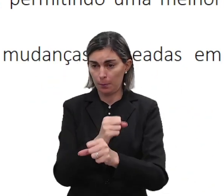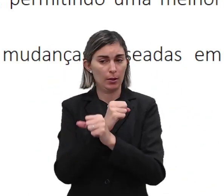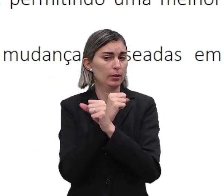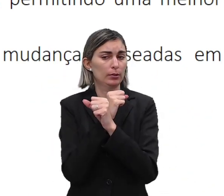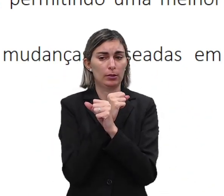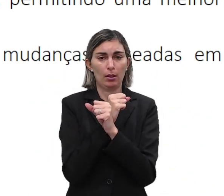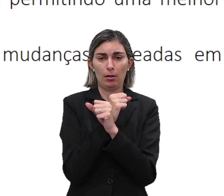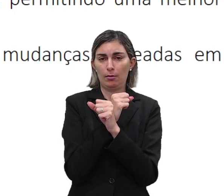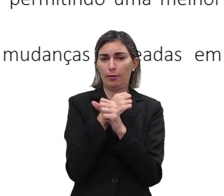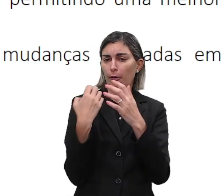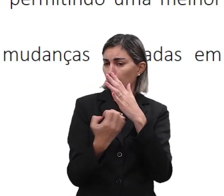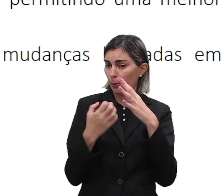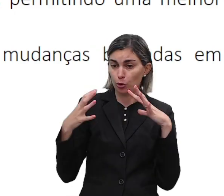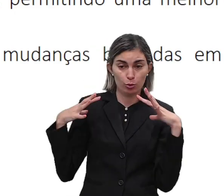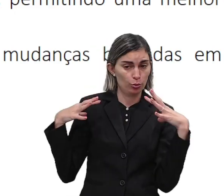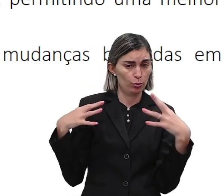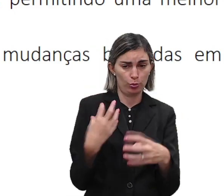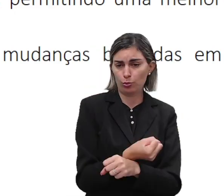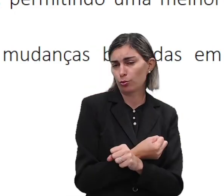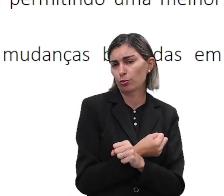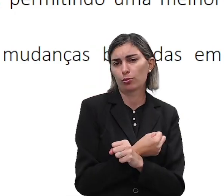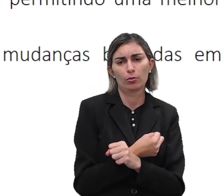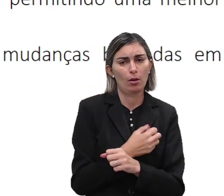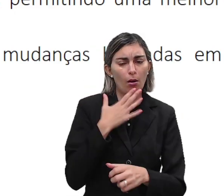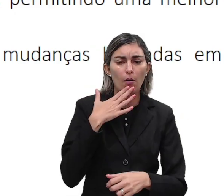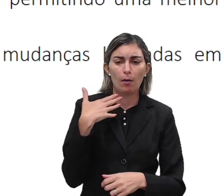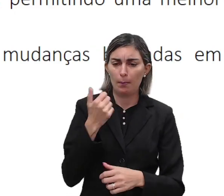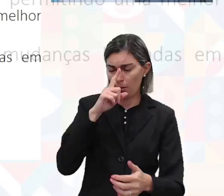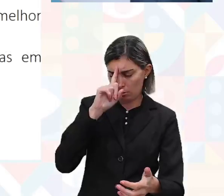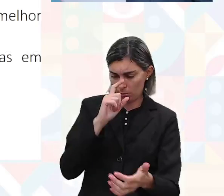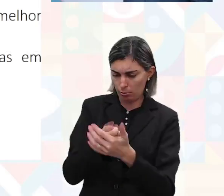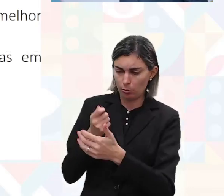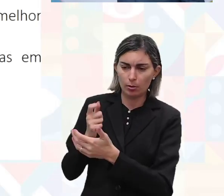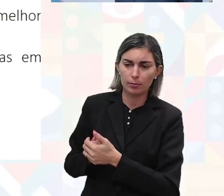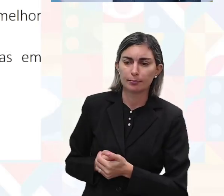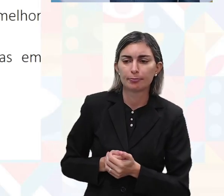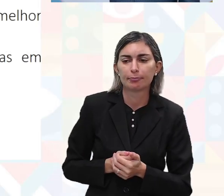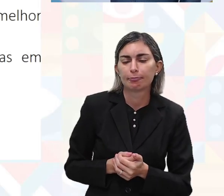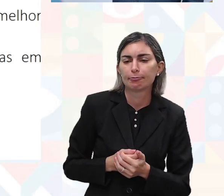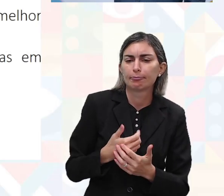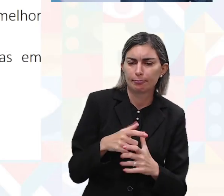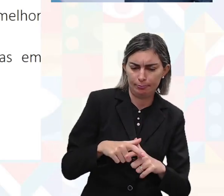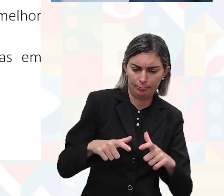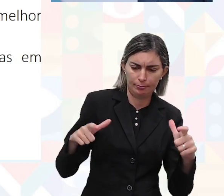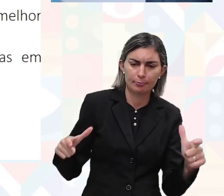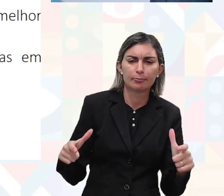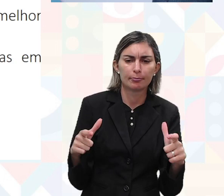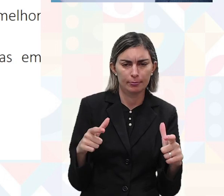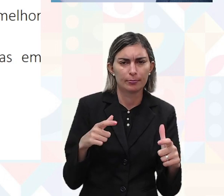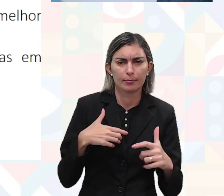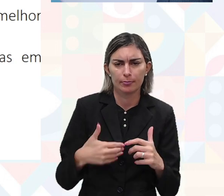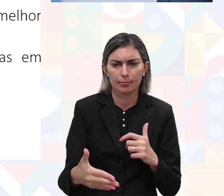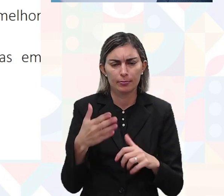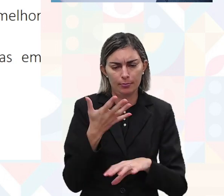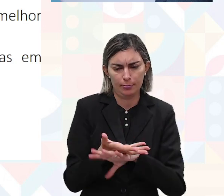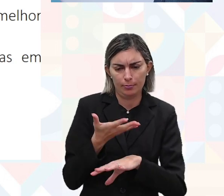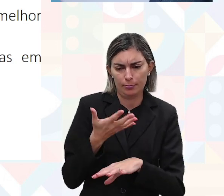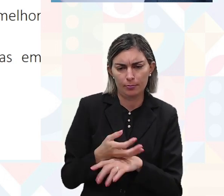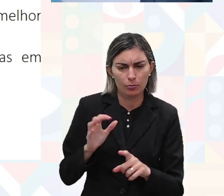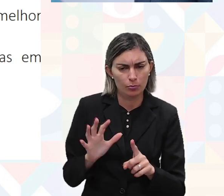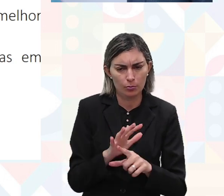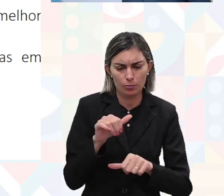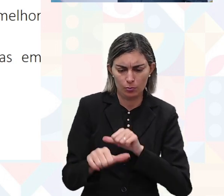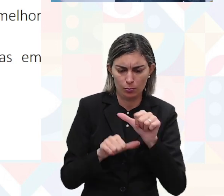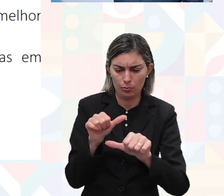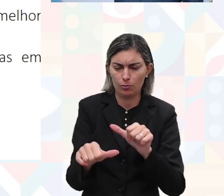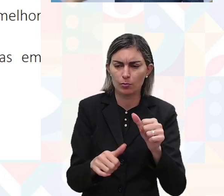da empresa, permitindo uma melhor tomada de decisão, uma maior eficiência por meio da disciplina que força